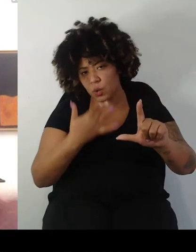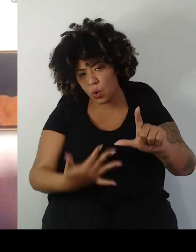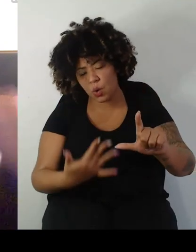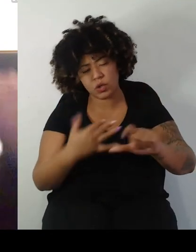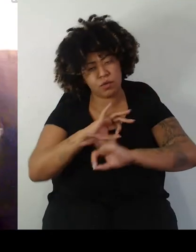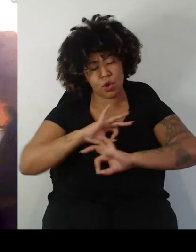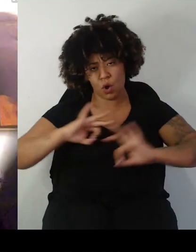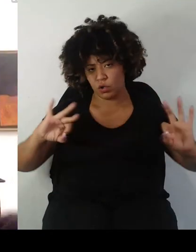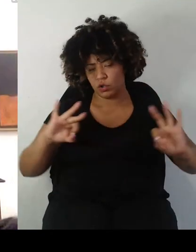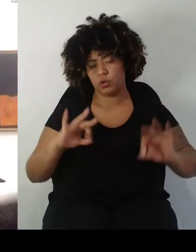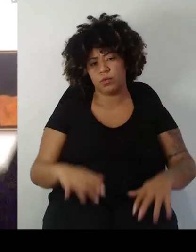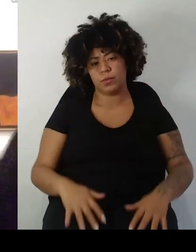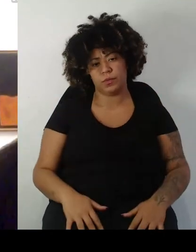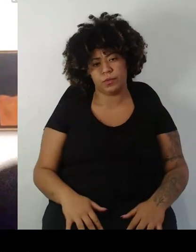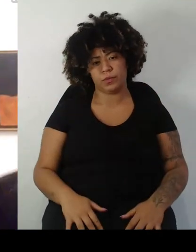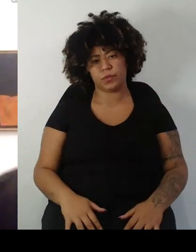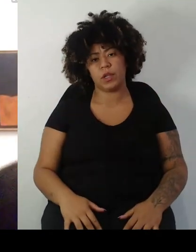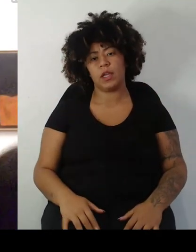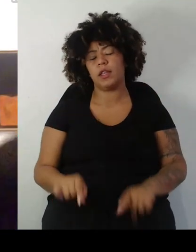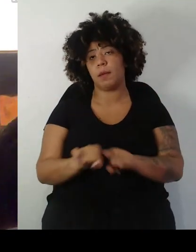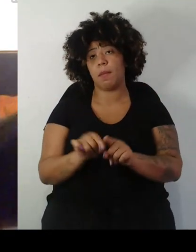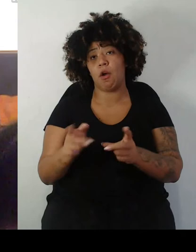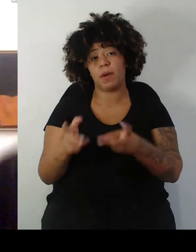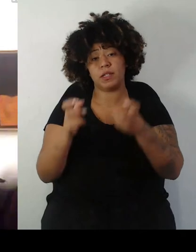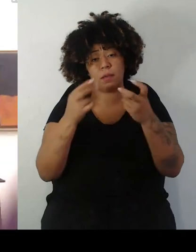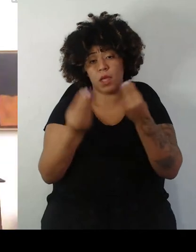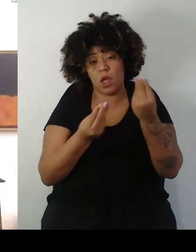o espaçamento entre eles